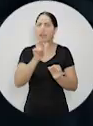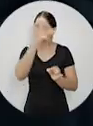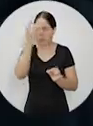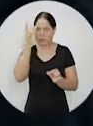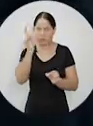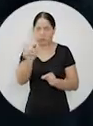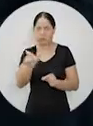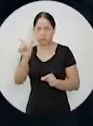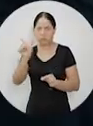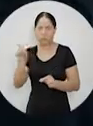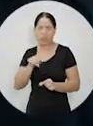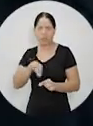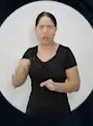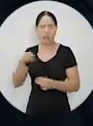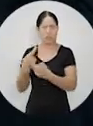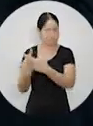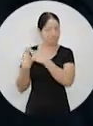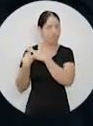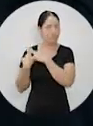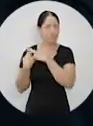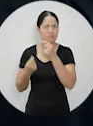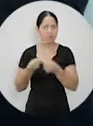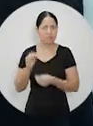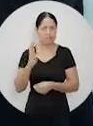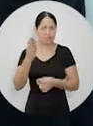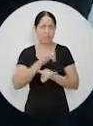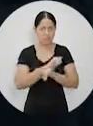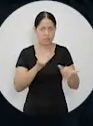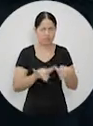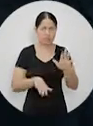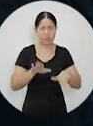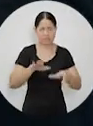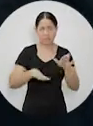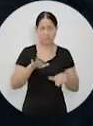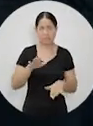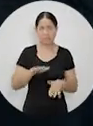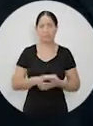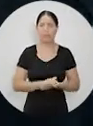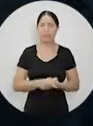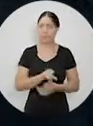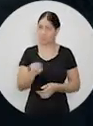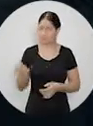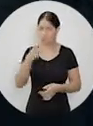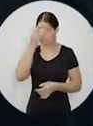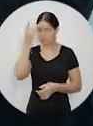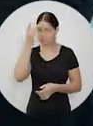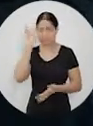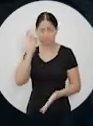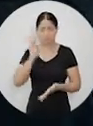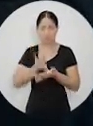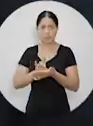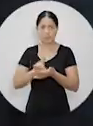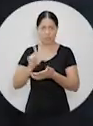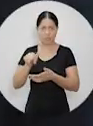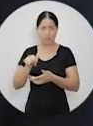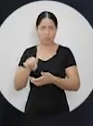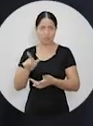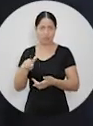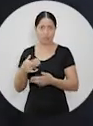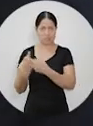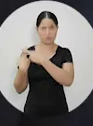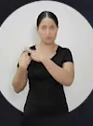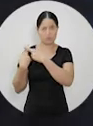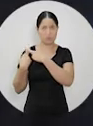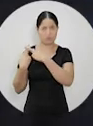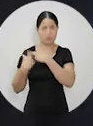fake news e que de alguma forma violam a honra das pessoas, dos profissionais que exercem a sua função, para que essas pessoas sejam